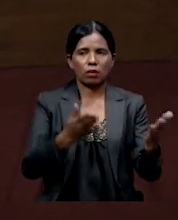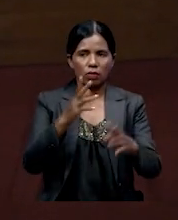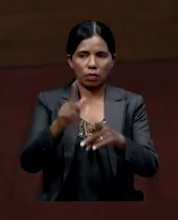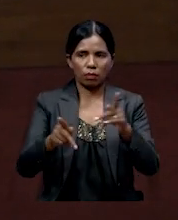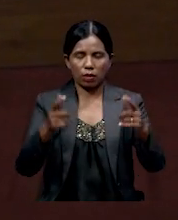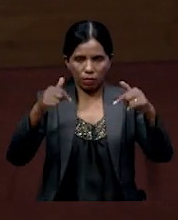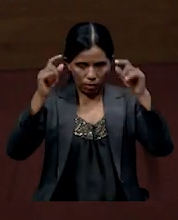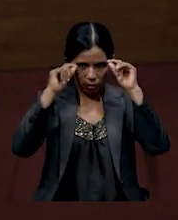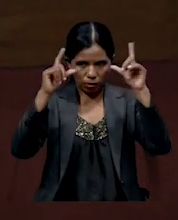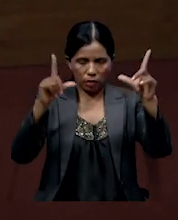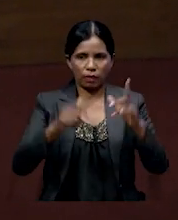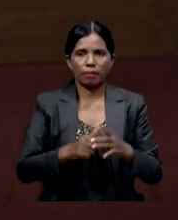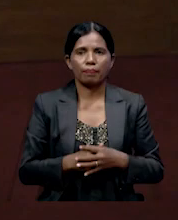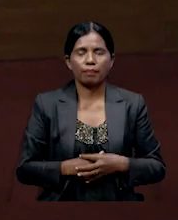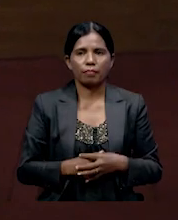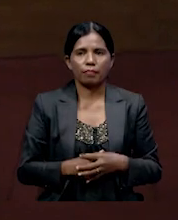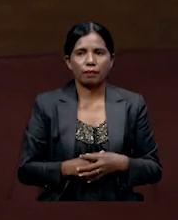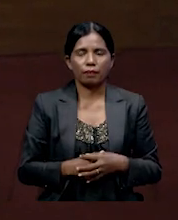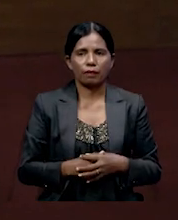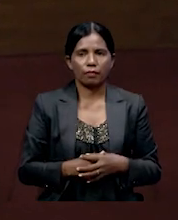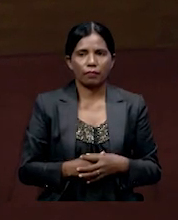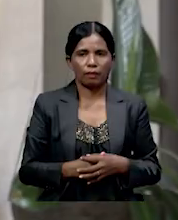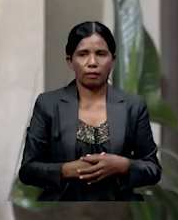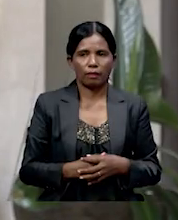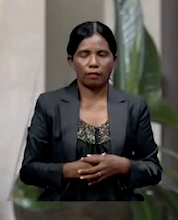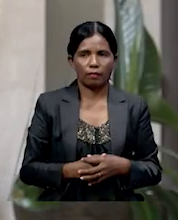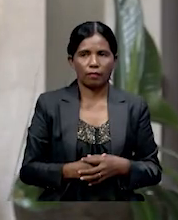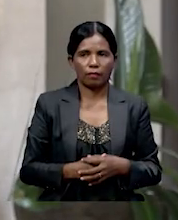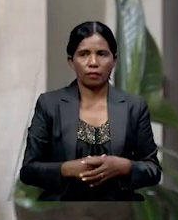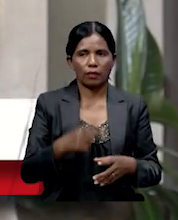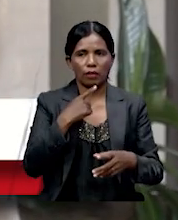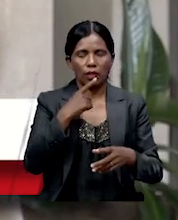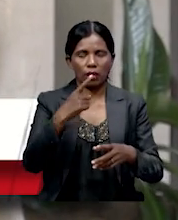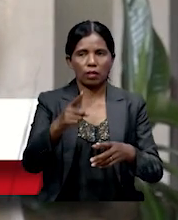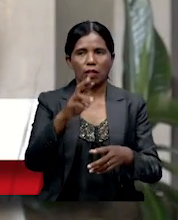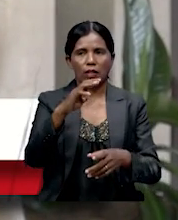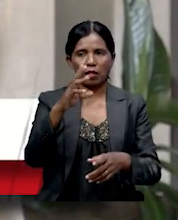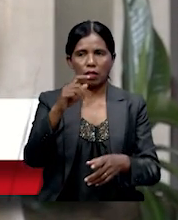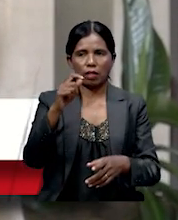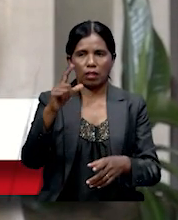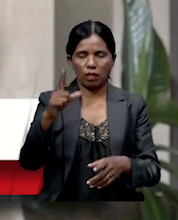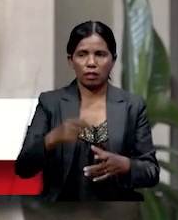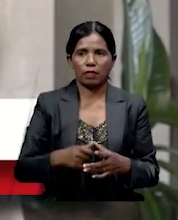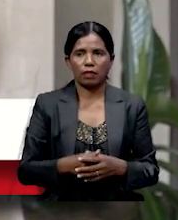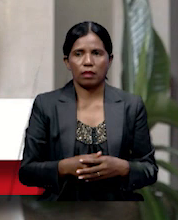mai Timor-Leste. Missão diplomática República Timor-Leste e a